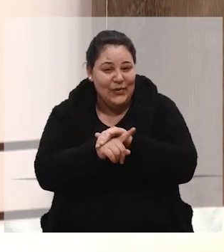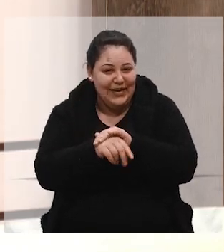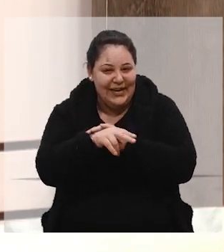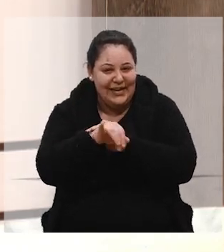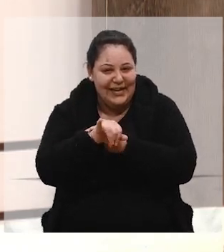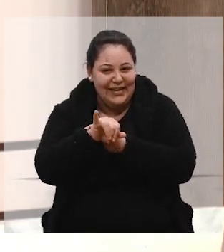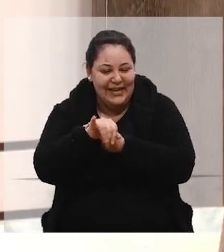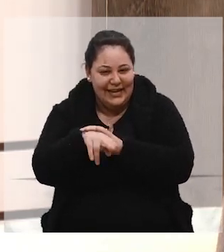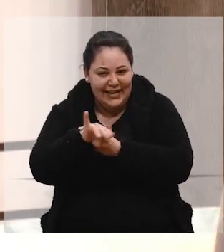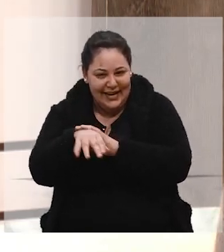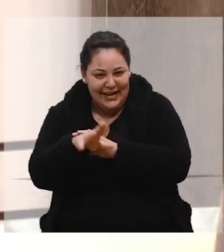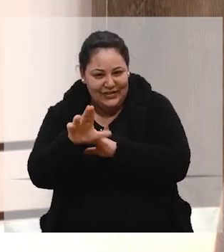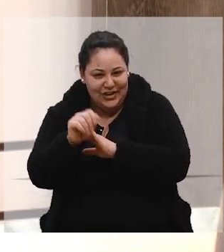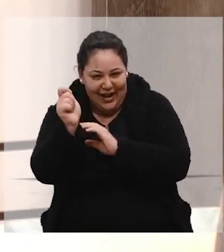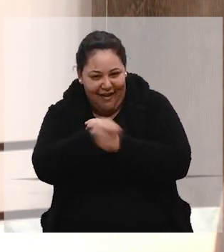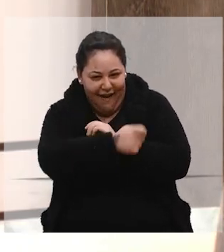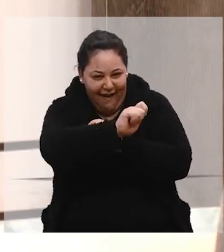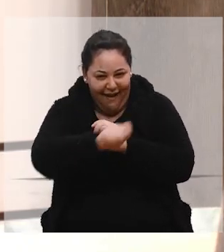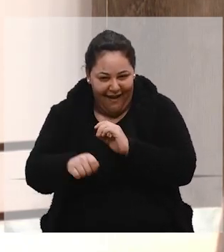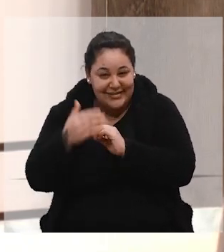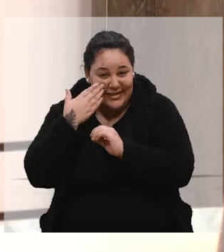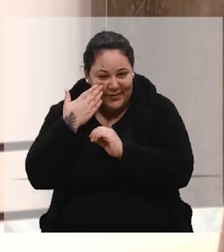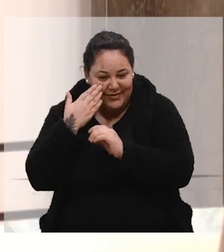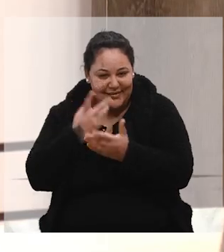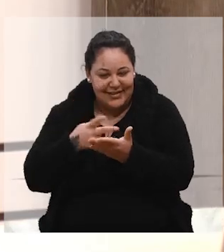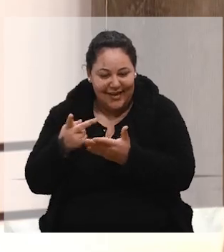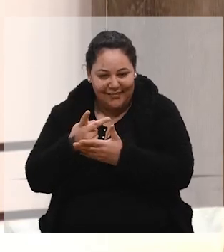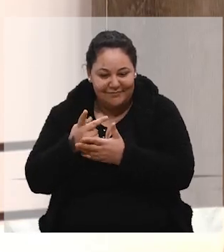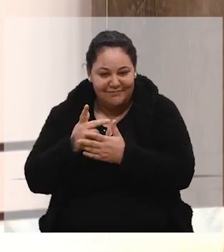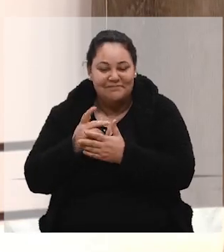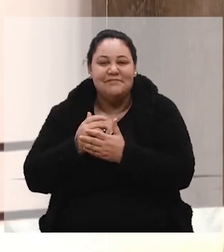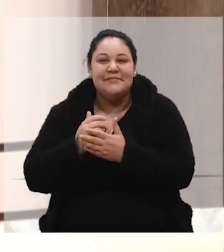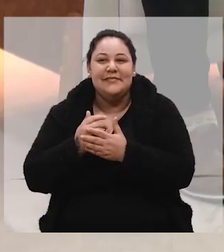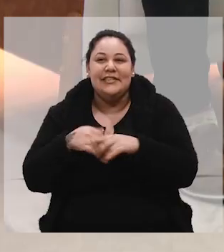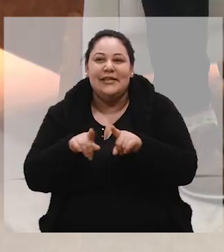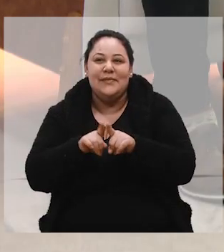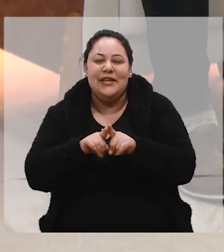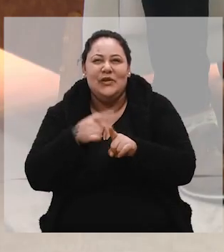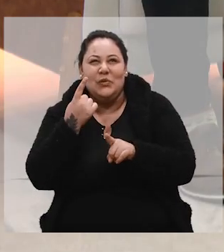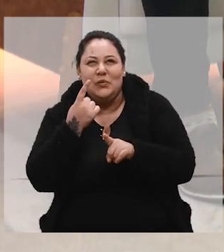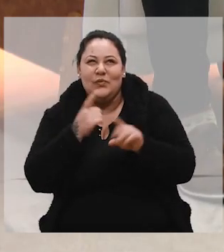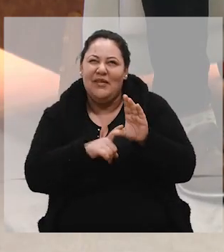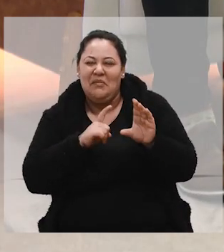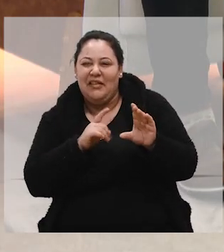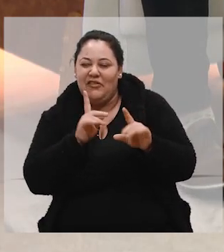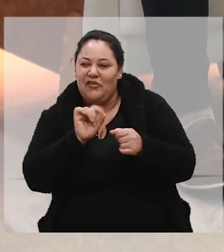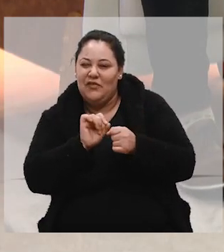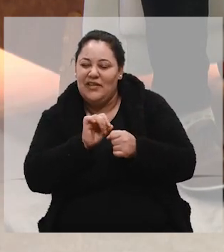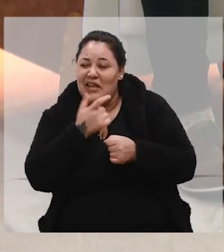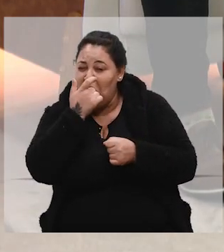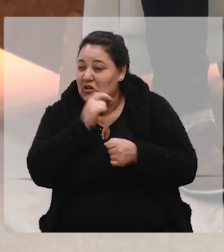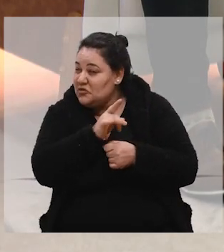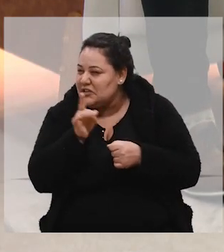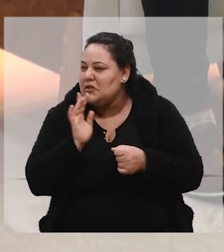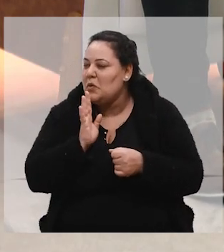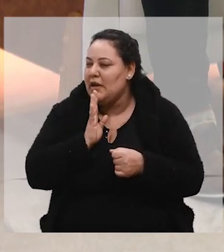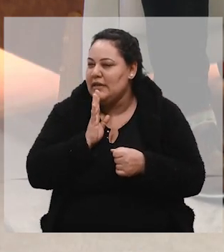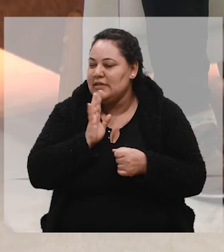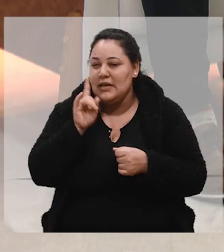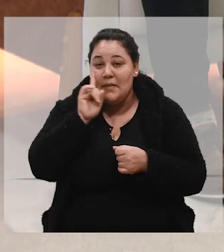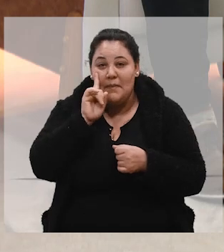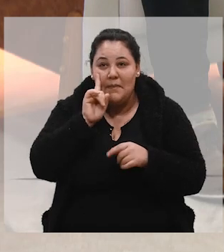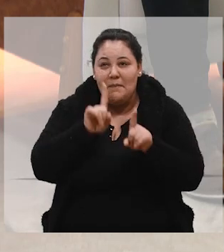Mundo Digital, que eu acho que eu me inspirei de uma animação independente do YouTube, que eu acho que vocês não